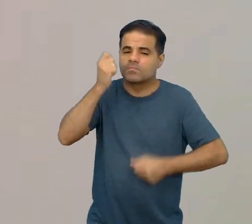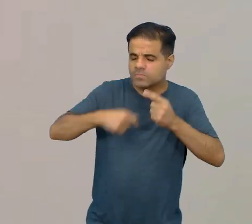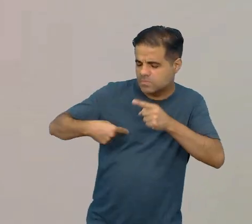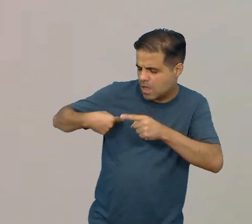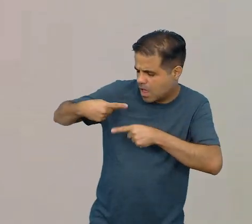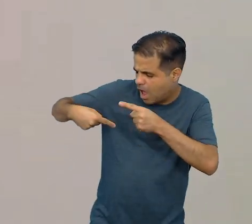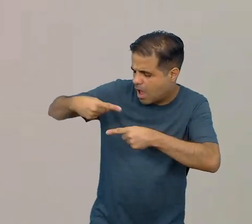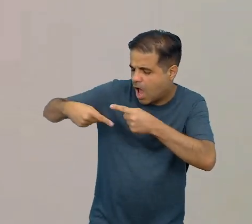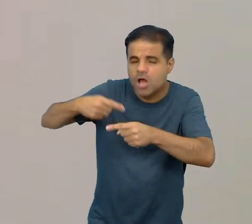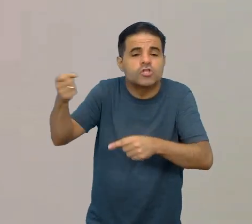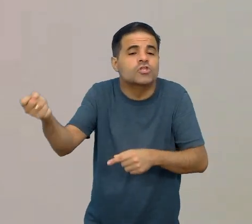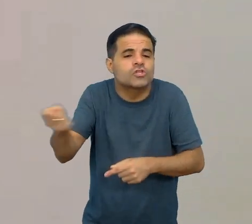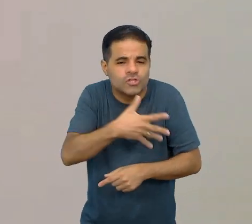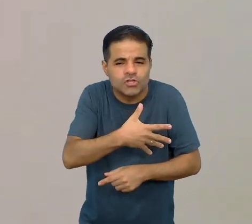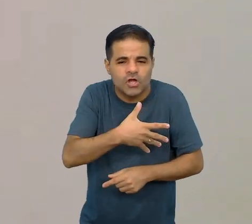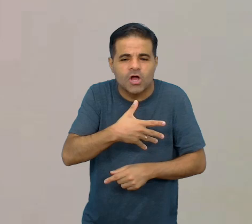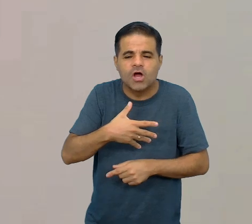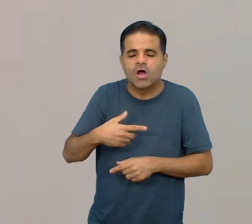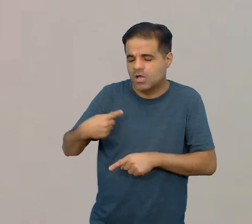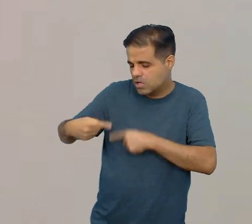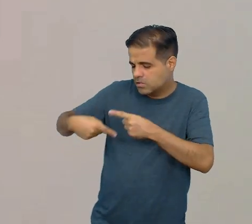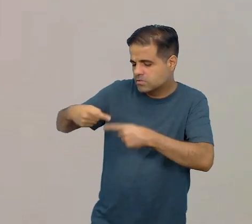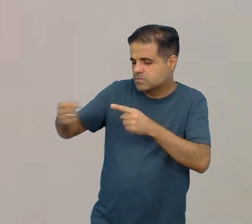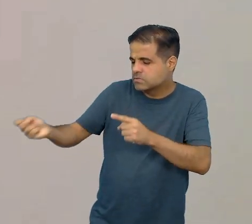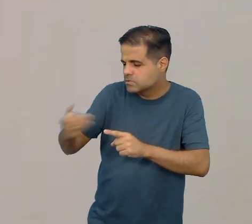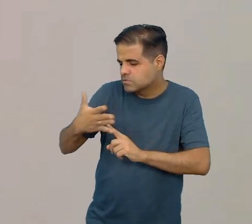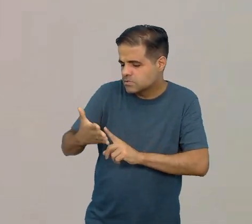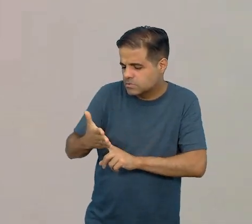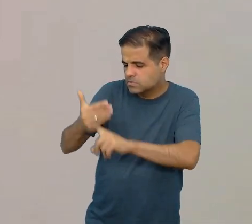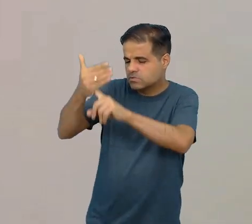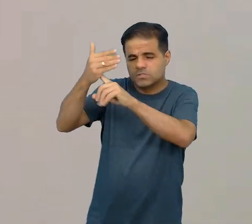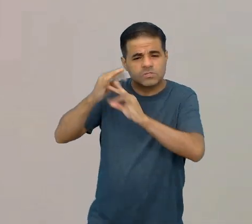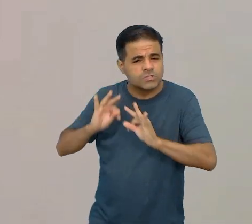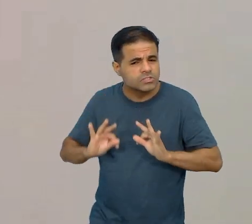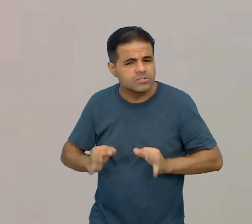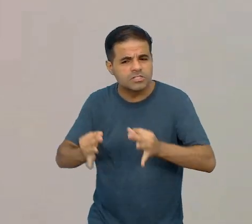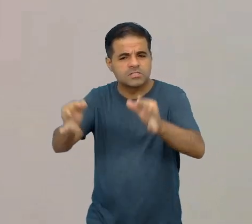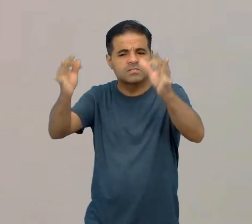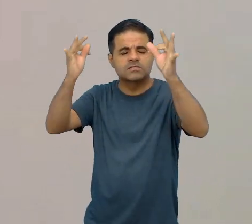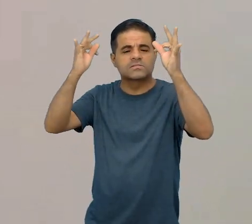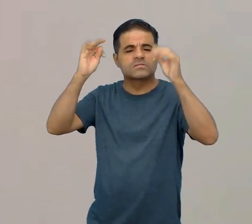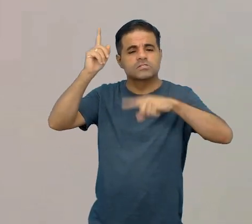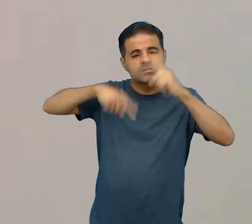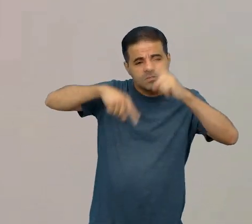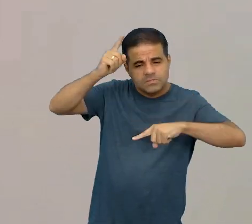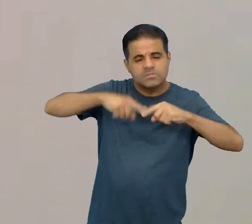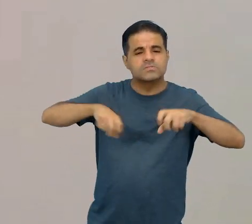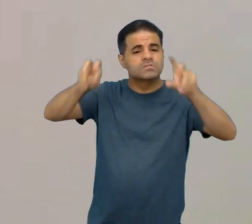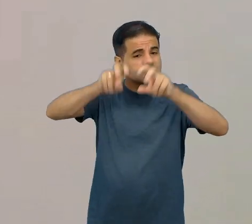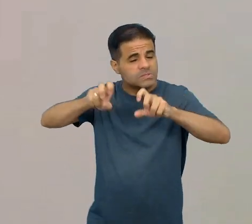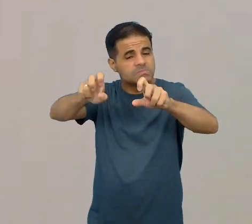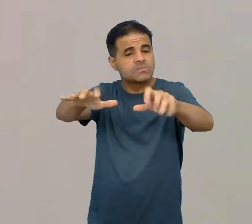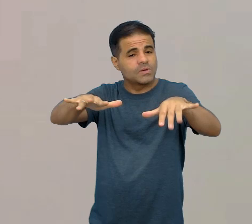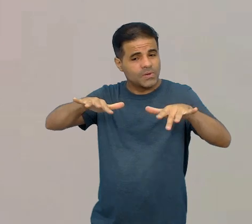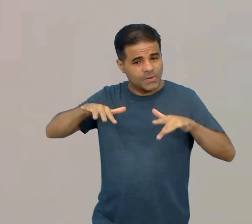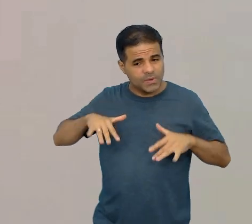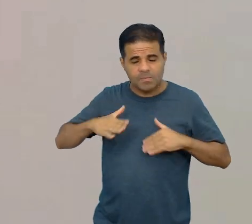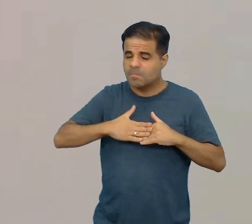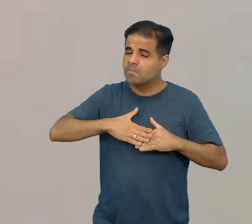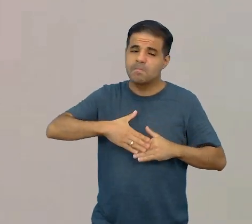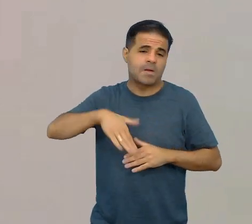geração nova, como o uso da tecnologia, dos recursos digitais, mas mais